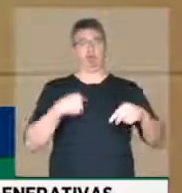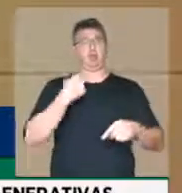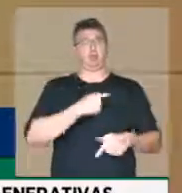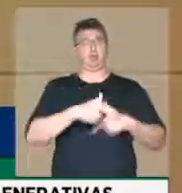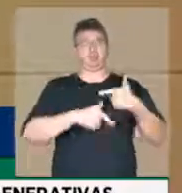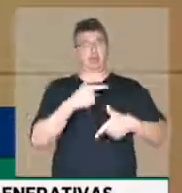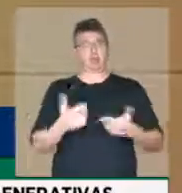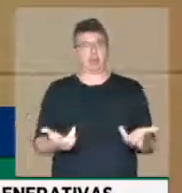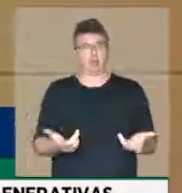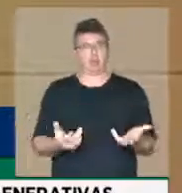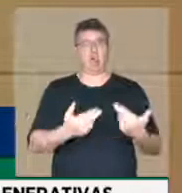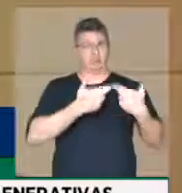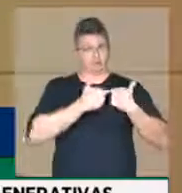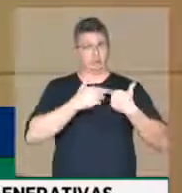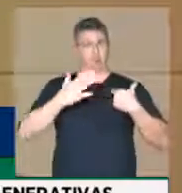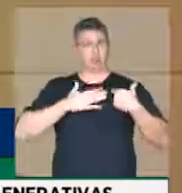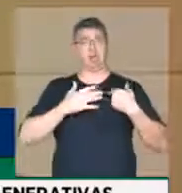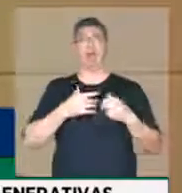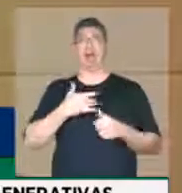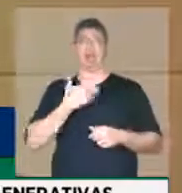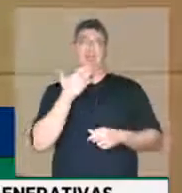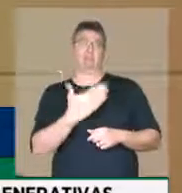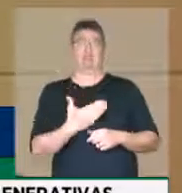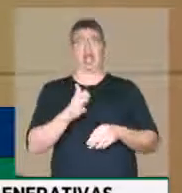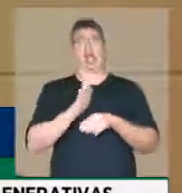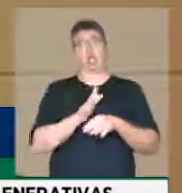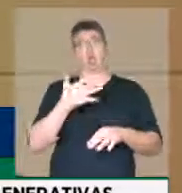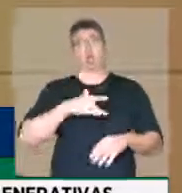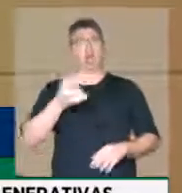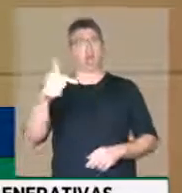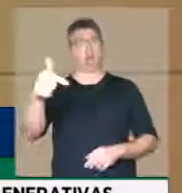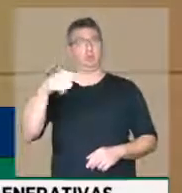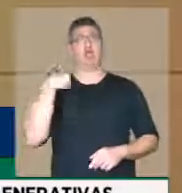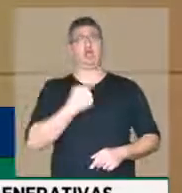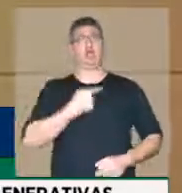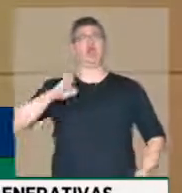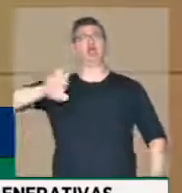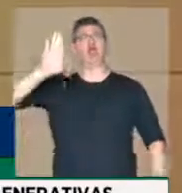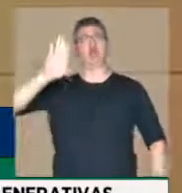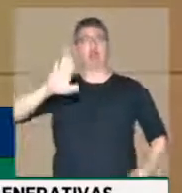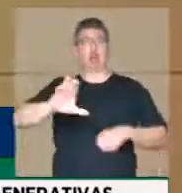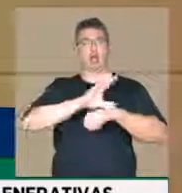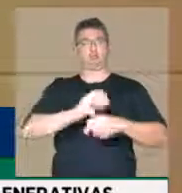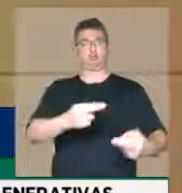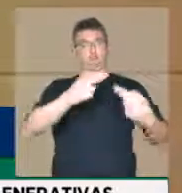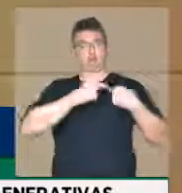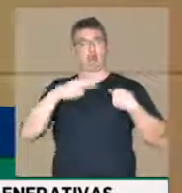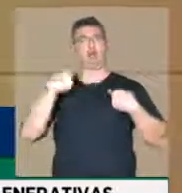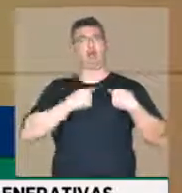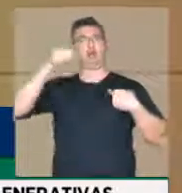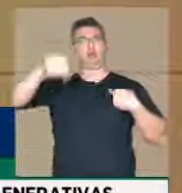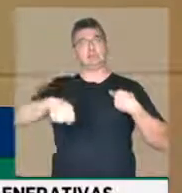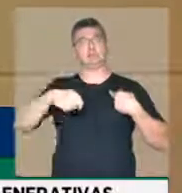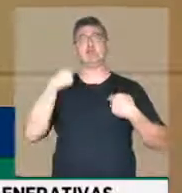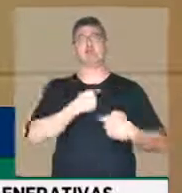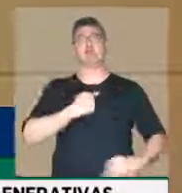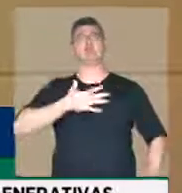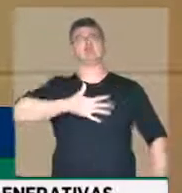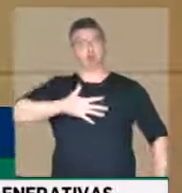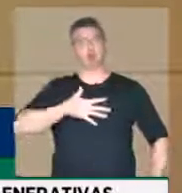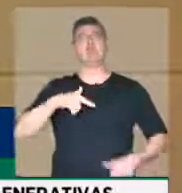nenhum favor, é nosso dever. É o que a Constituição, que juramos defender, nos obriga a fazer. E que nós fazemos com